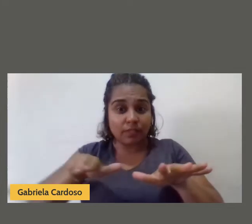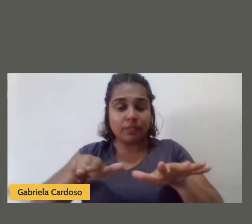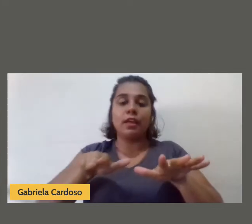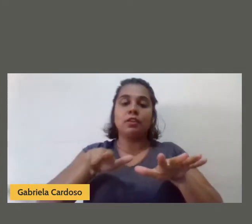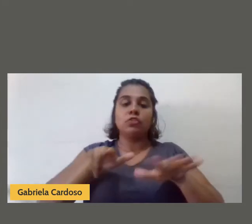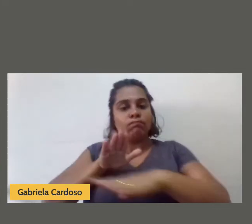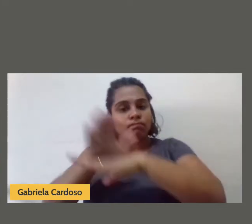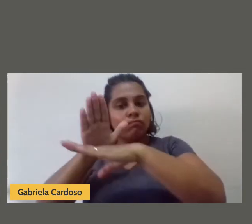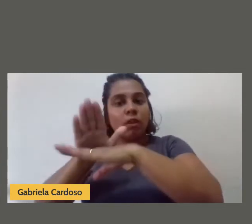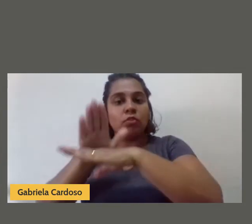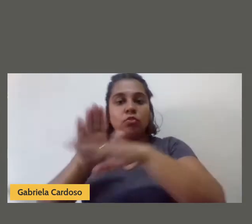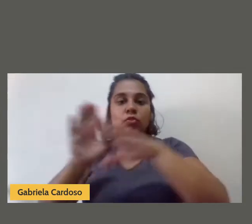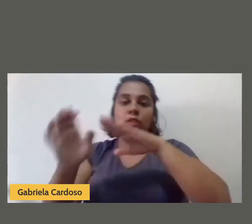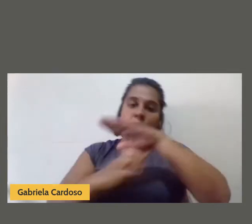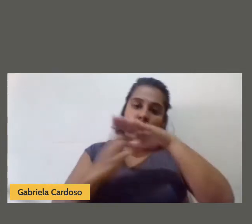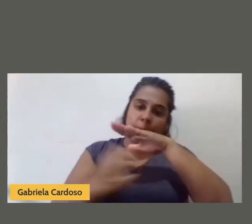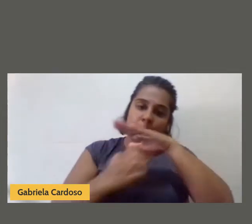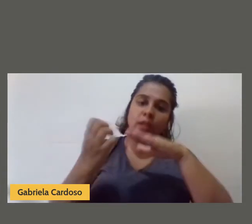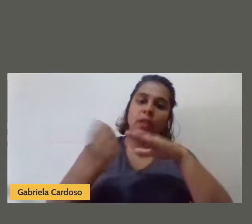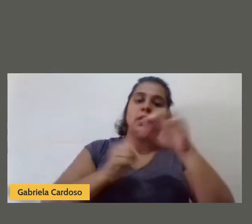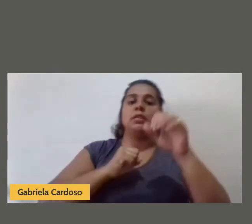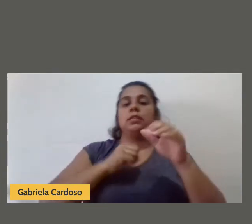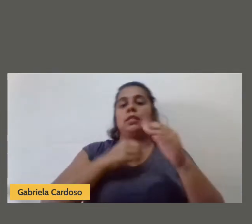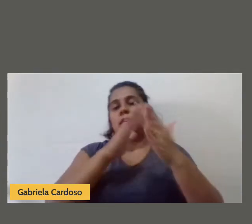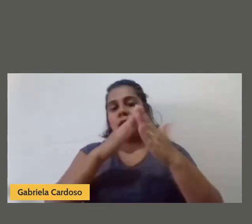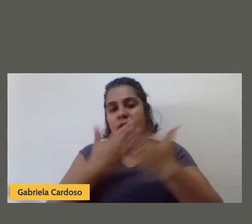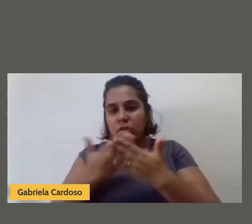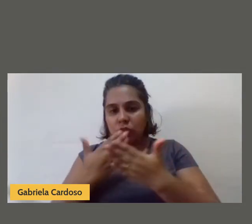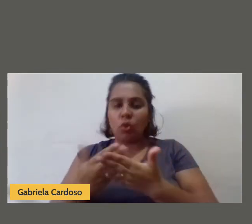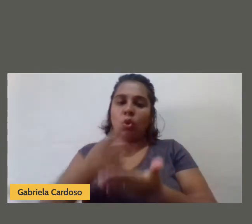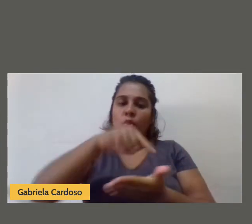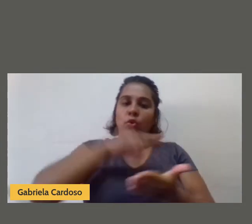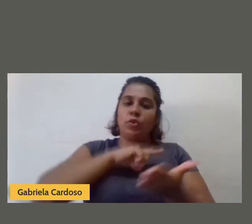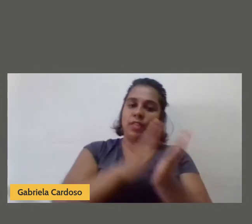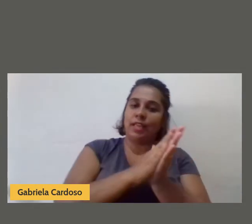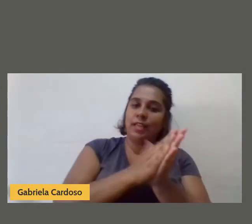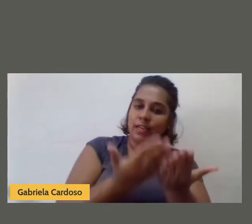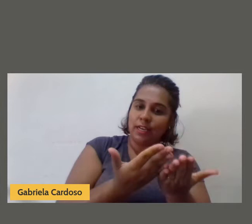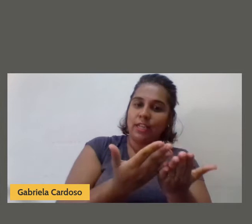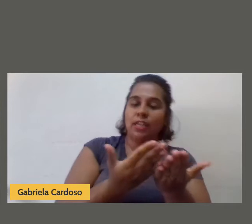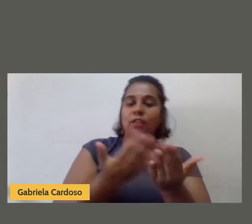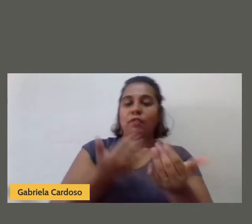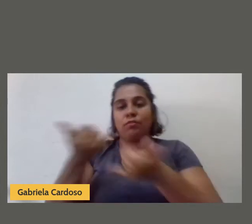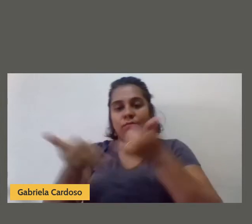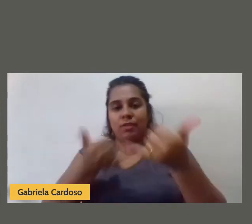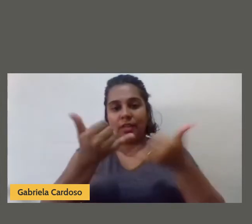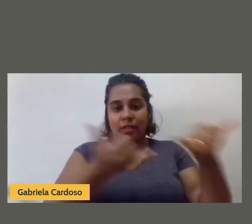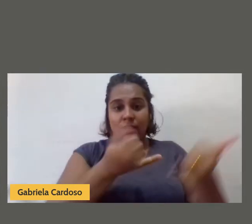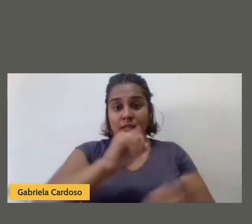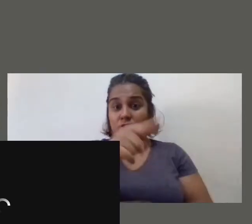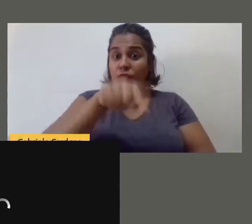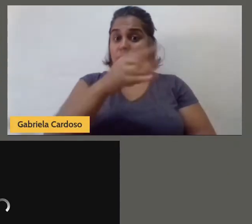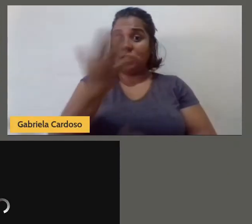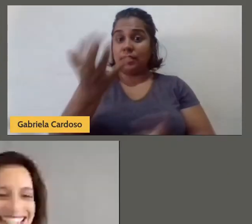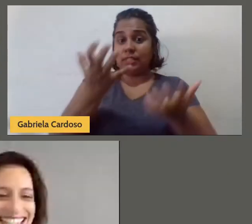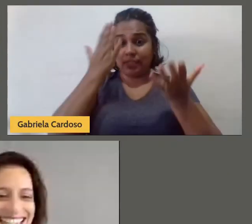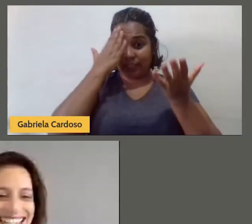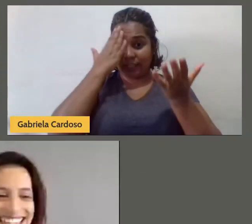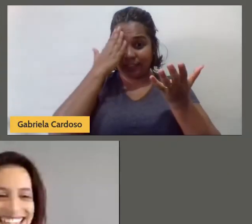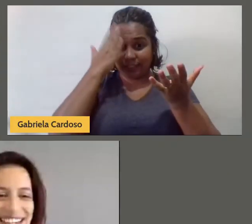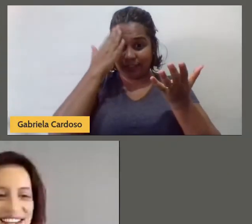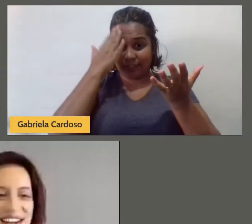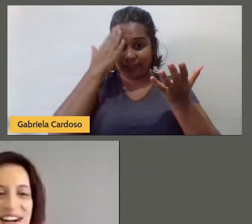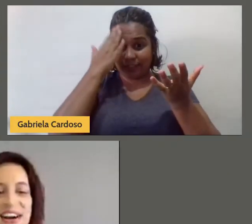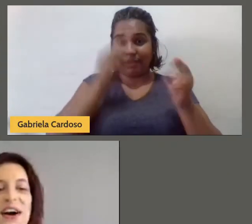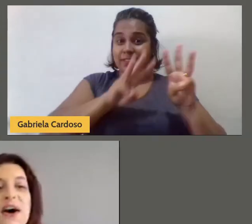temos livros, temos jogos, e é só ir lá no carlotas.org para saber mais. Deixa eu dar um oi para minha chefa. Oi, chefa.